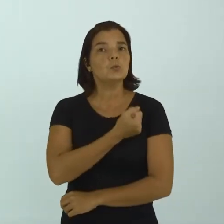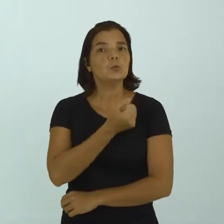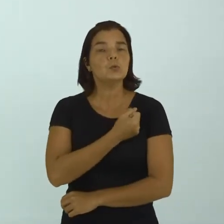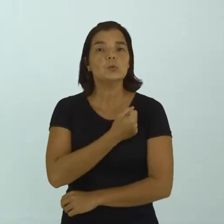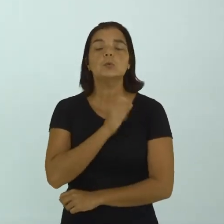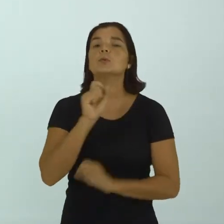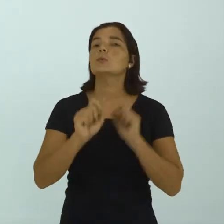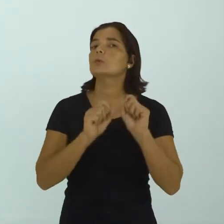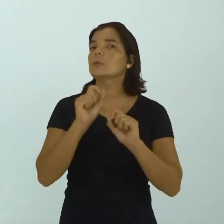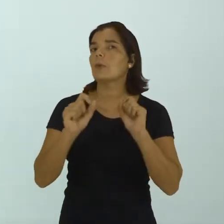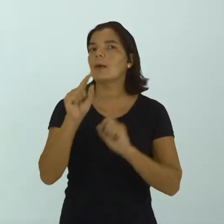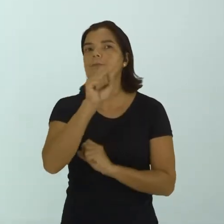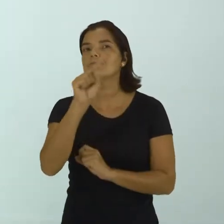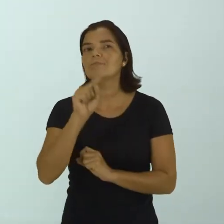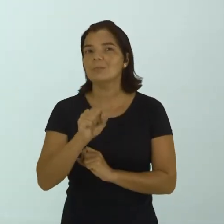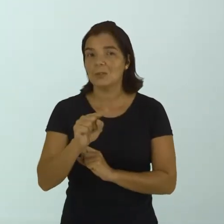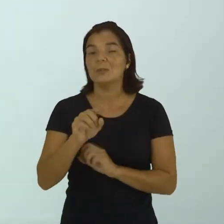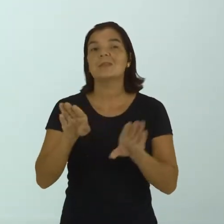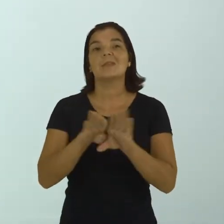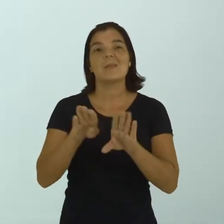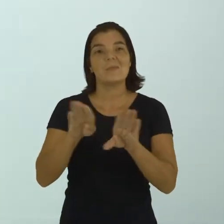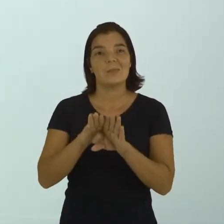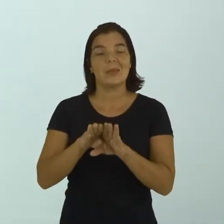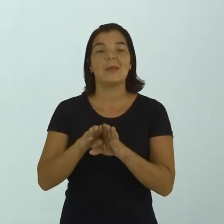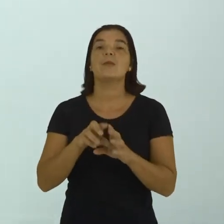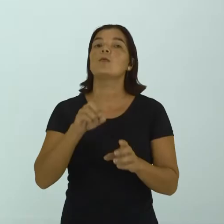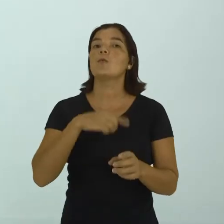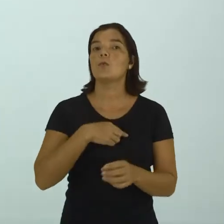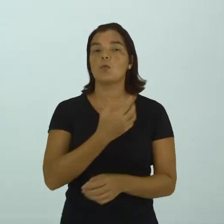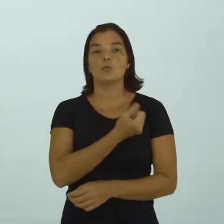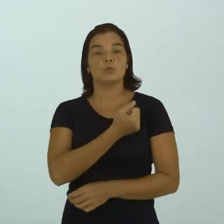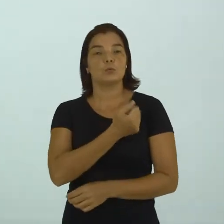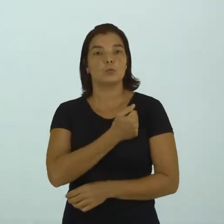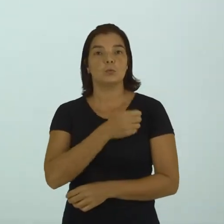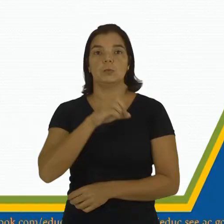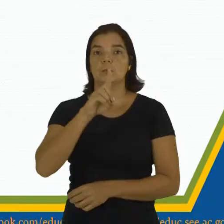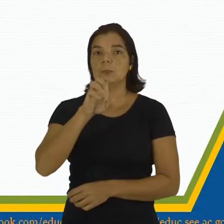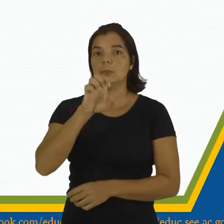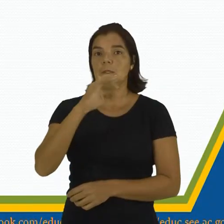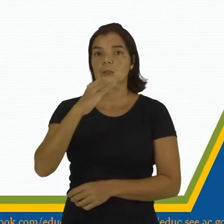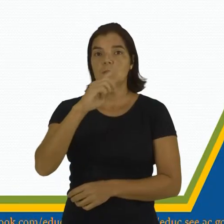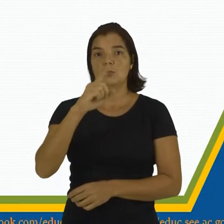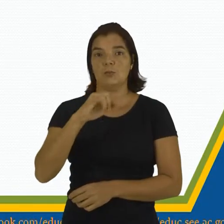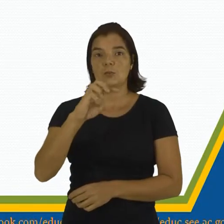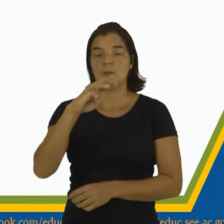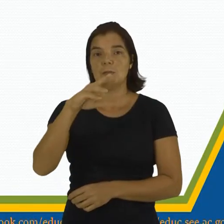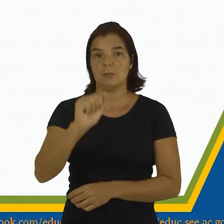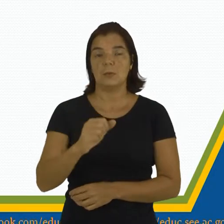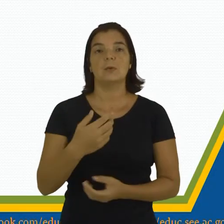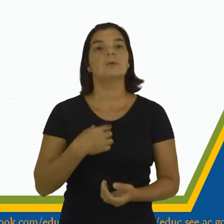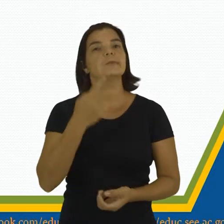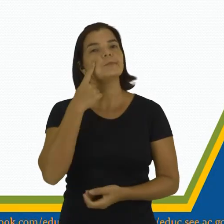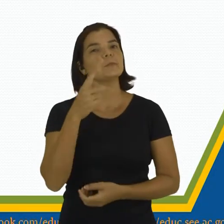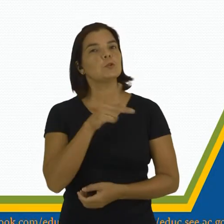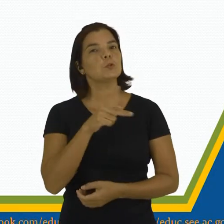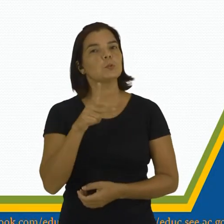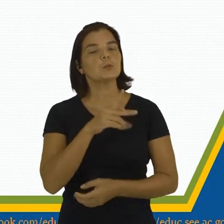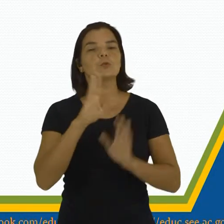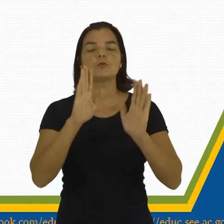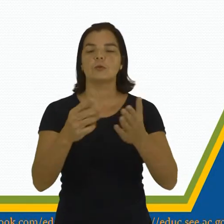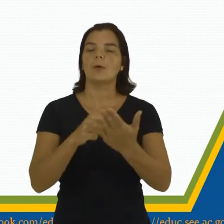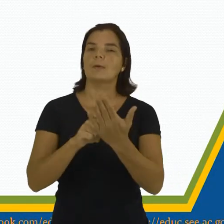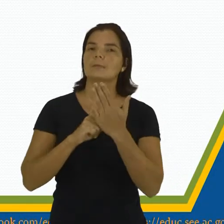representando as dízimas periódicas. Então, vamos aí iniciar nossa aula. Então, o conteúdo fração geratriz, né, professor,